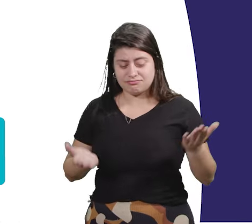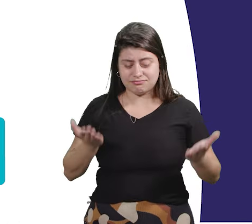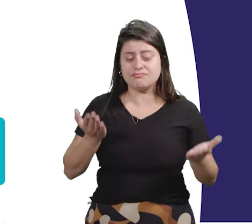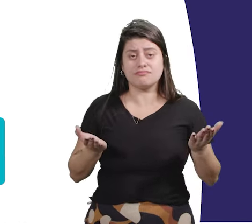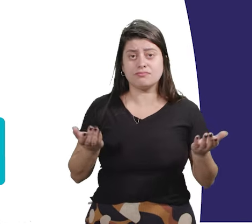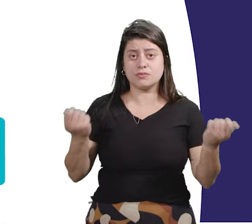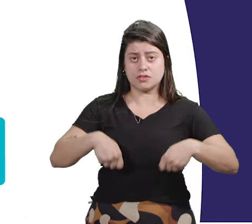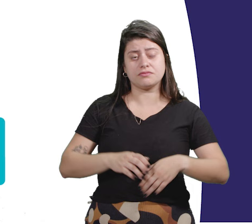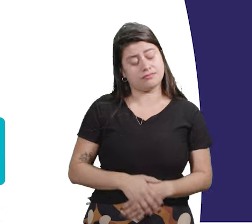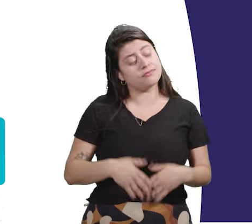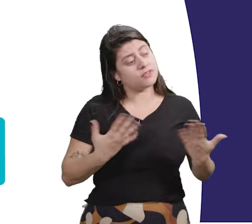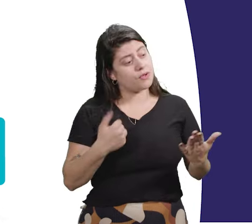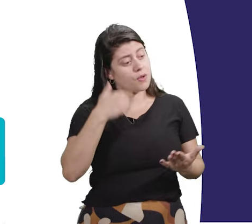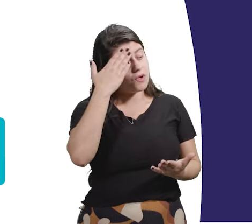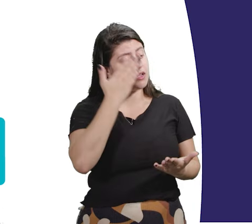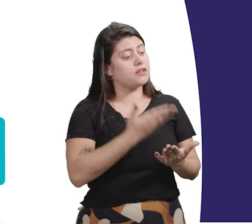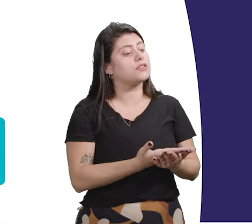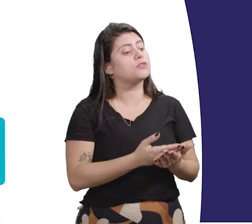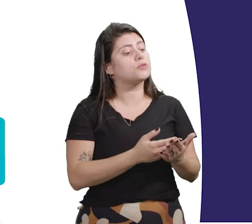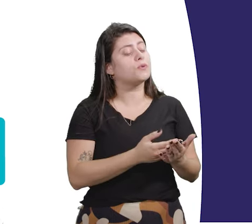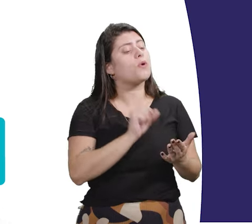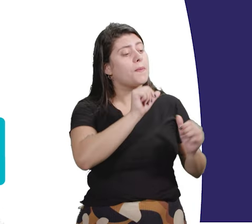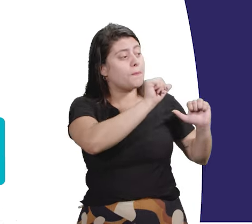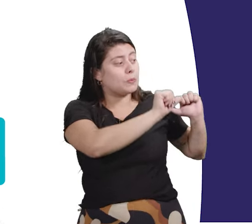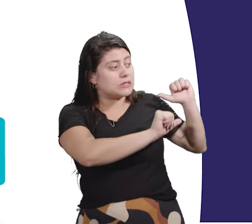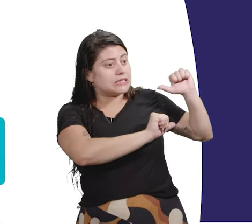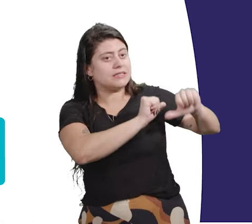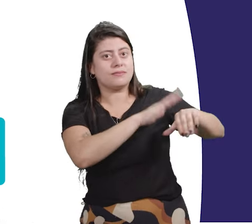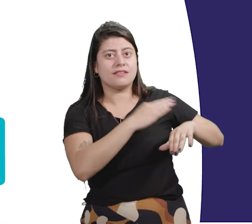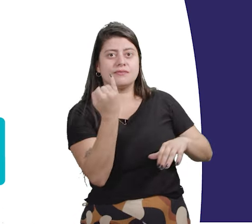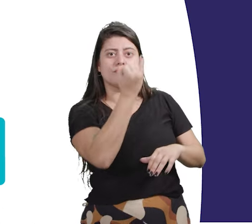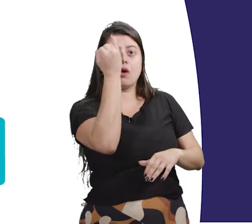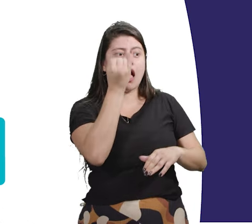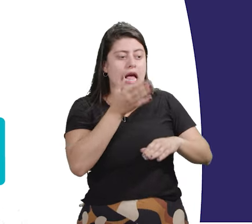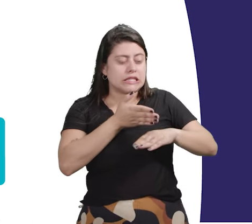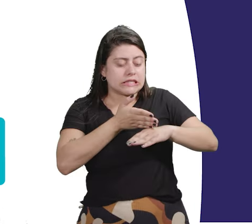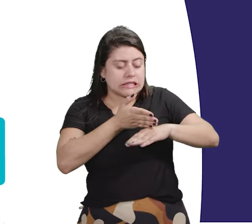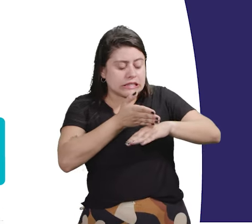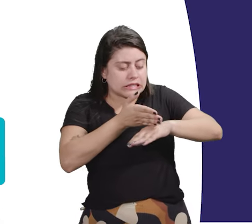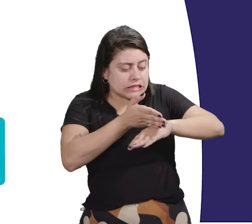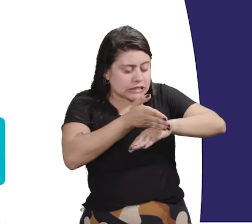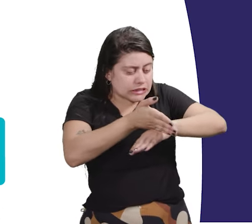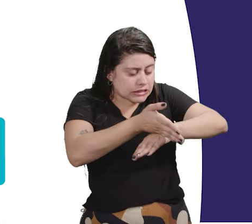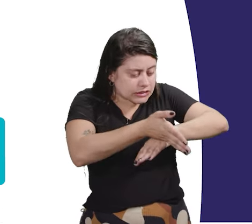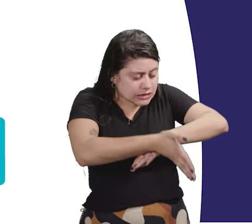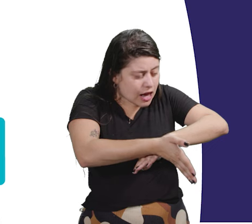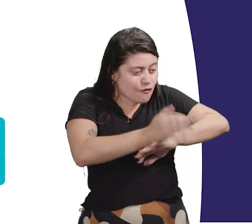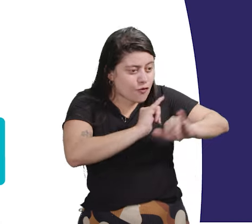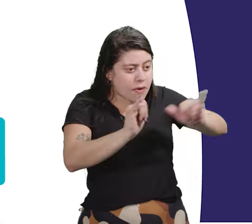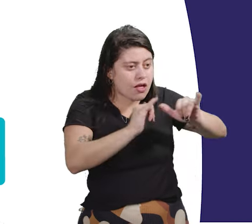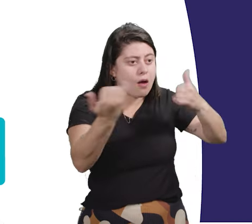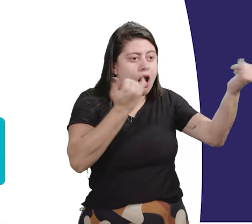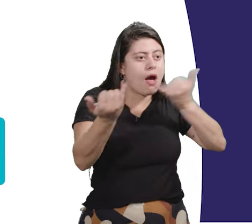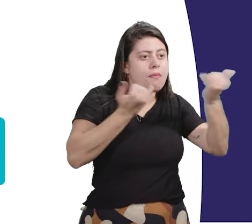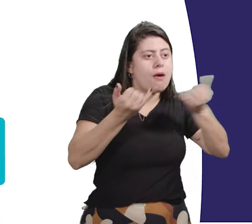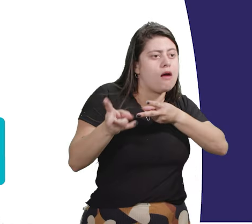eu acredito que uma das primeiras mudanças, e talvez a mais importante, é um acesso maior, né, às informações. Até